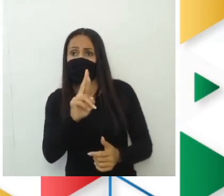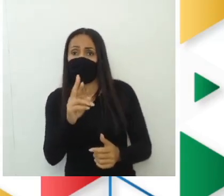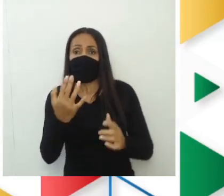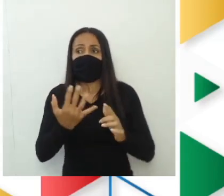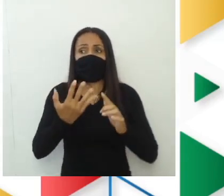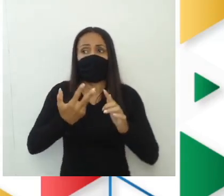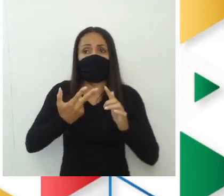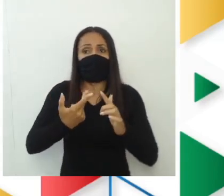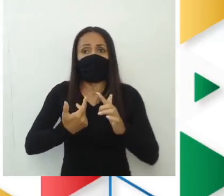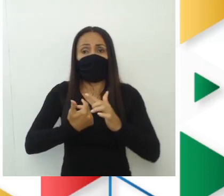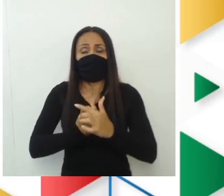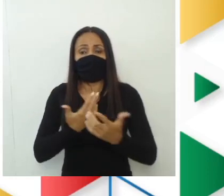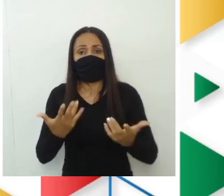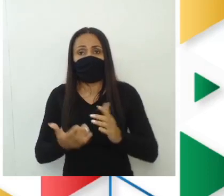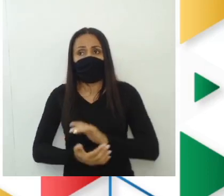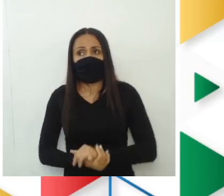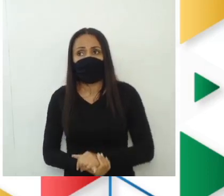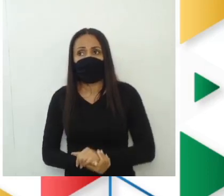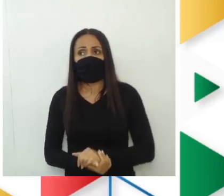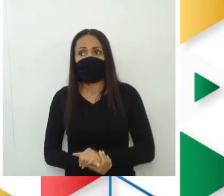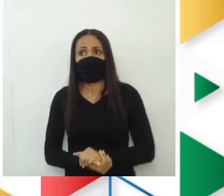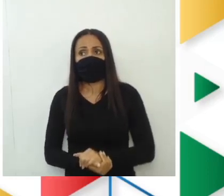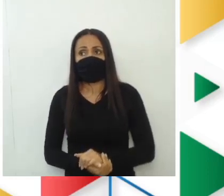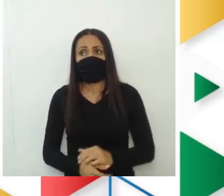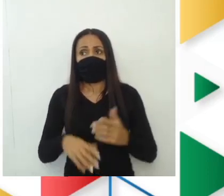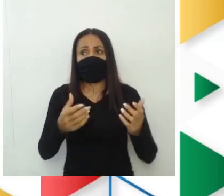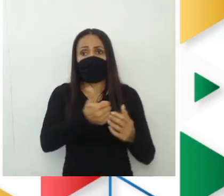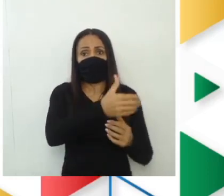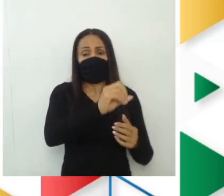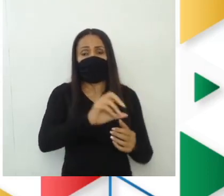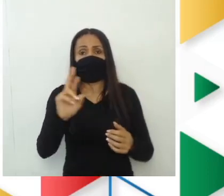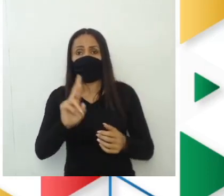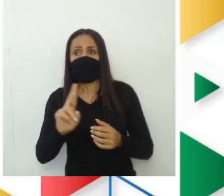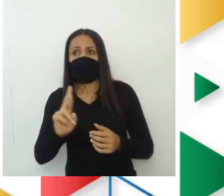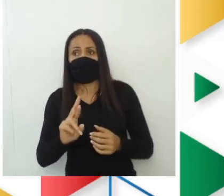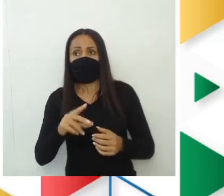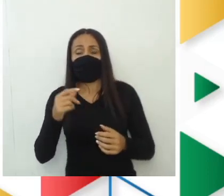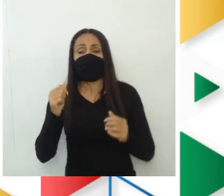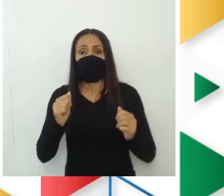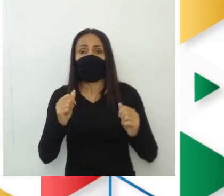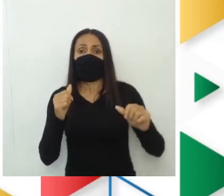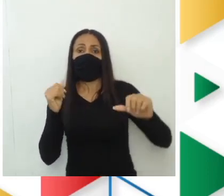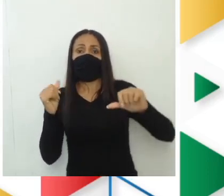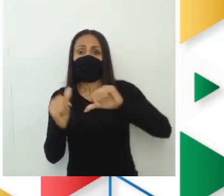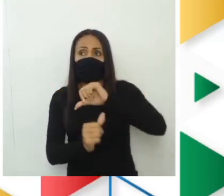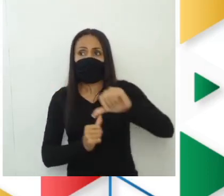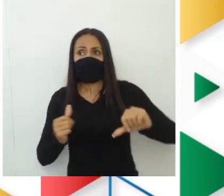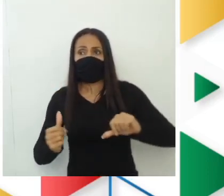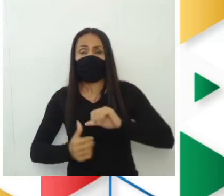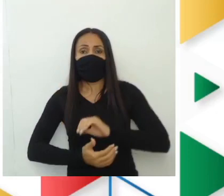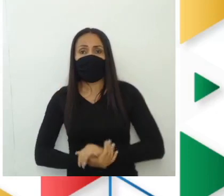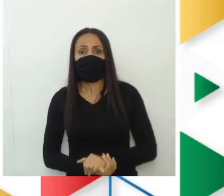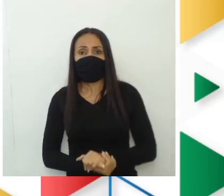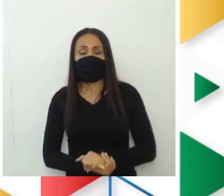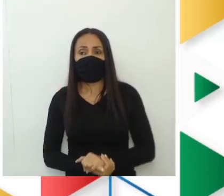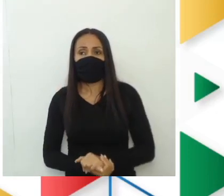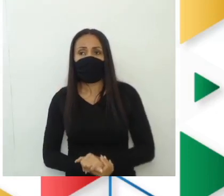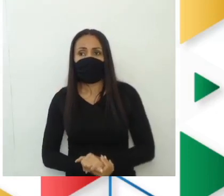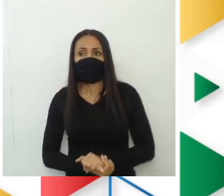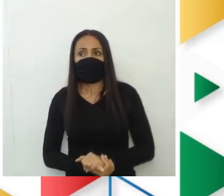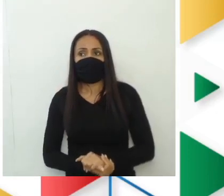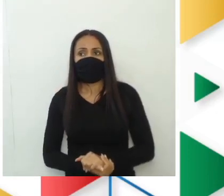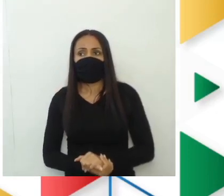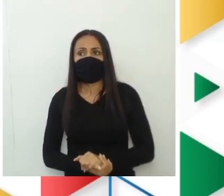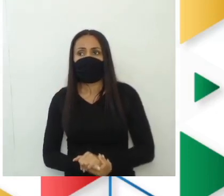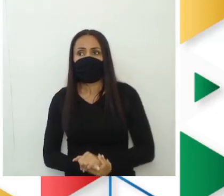quantas cédulas de R$10 no máximo ela pode trocar essas moedas? Vamos verificar cada uma dessas? Vamos lá. Para a